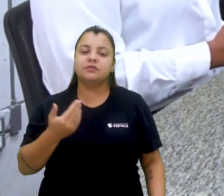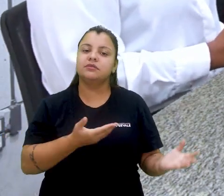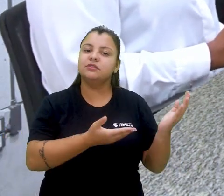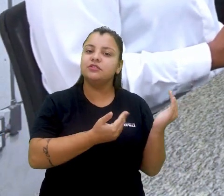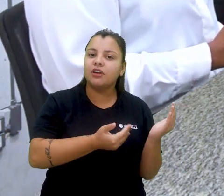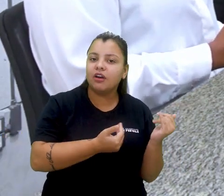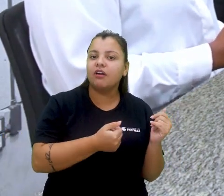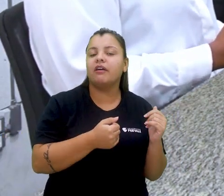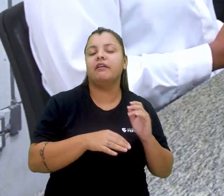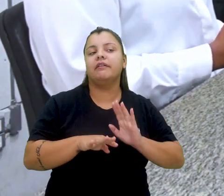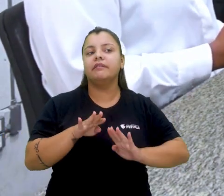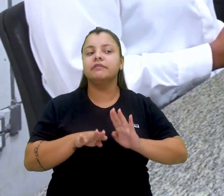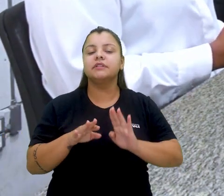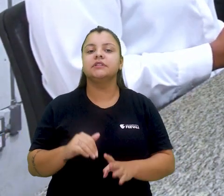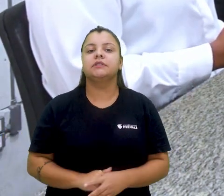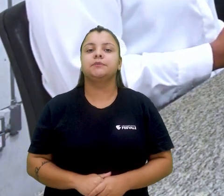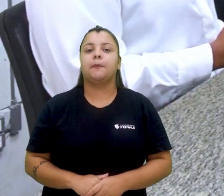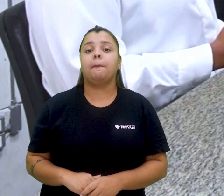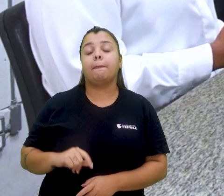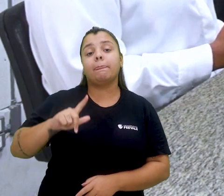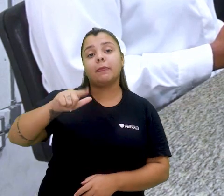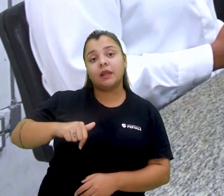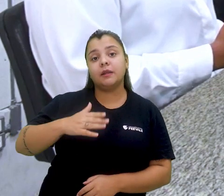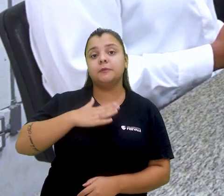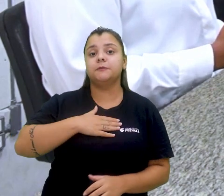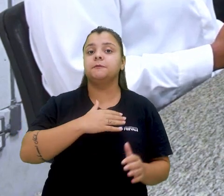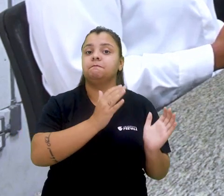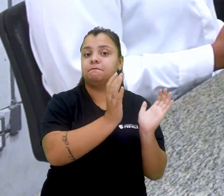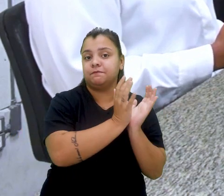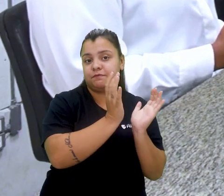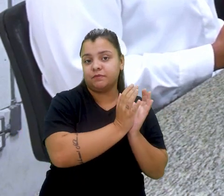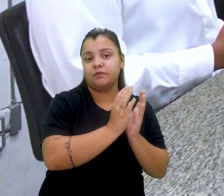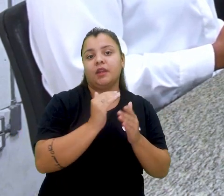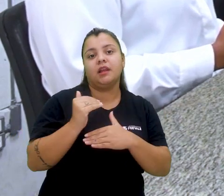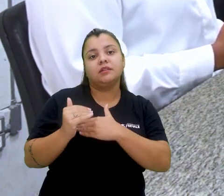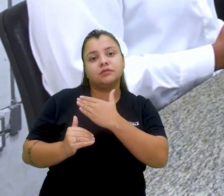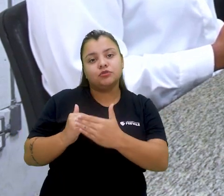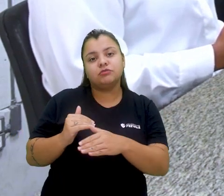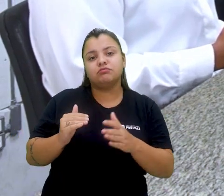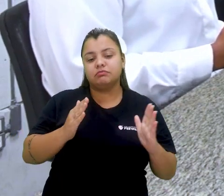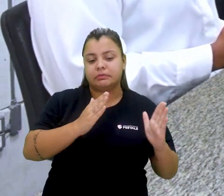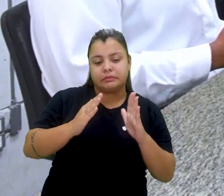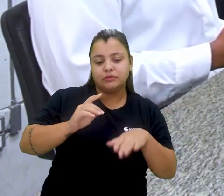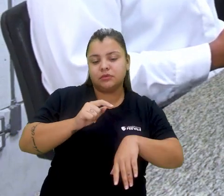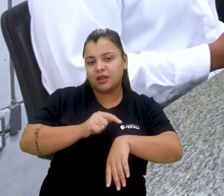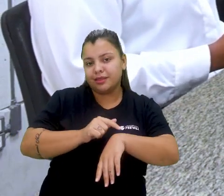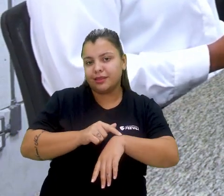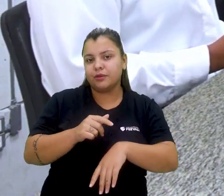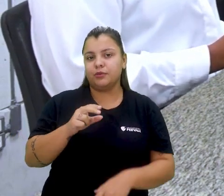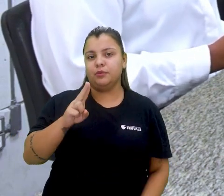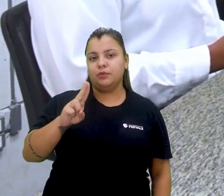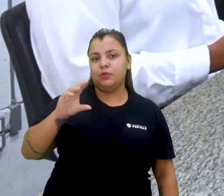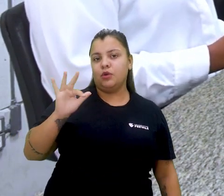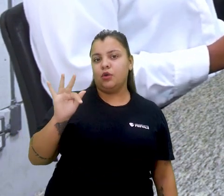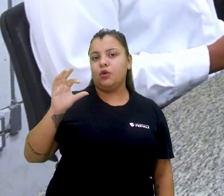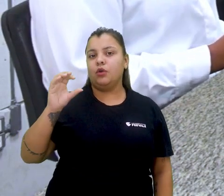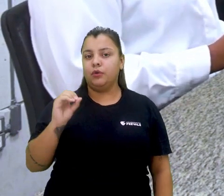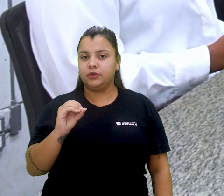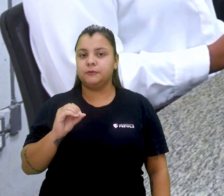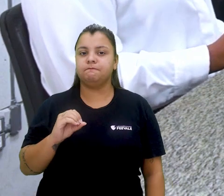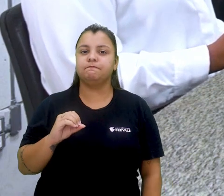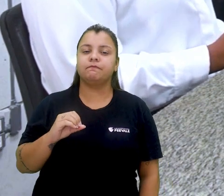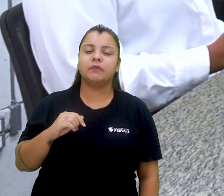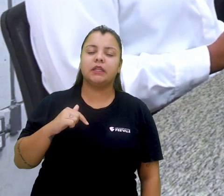ainda e e depois foi minha colega durante um período ali de ux assim um período curto mas